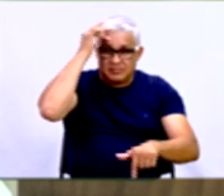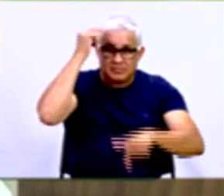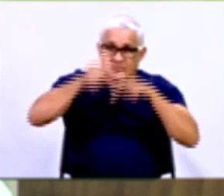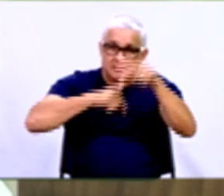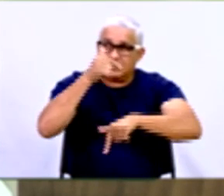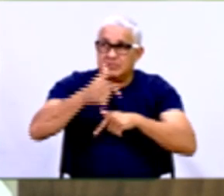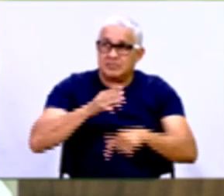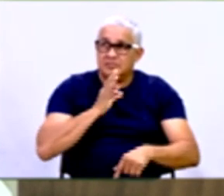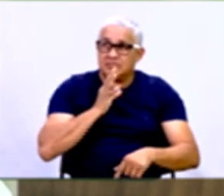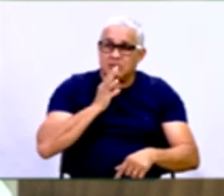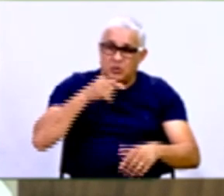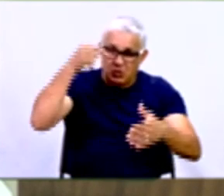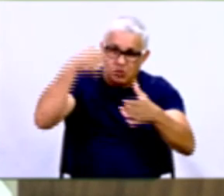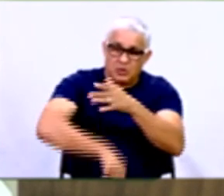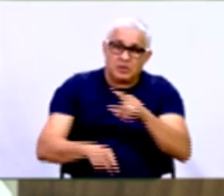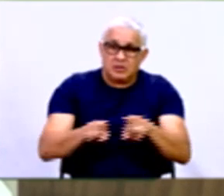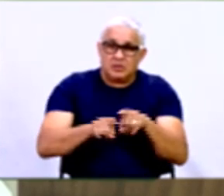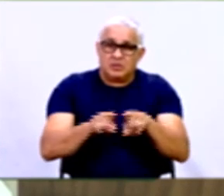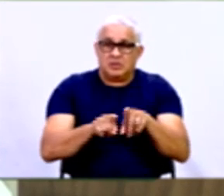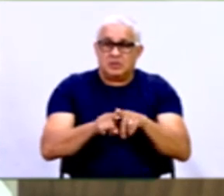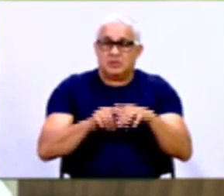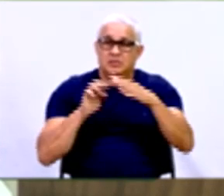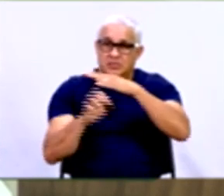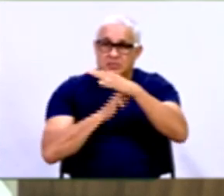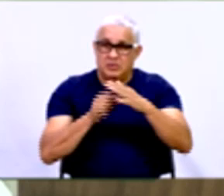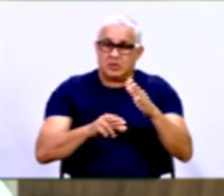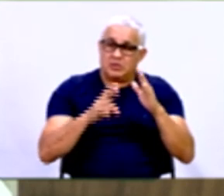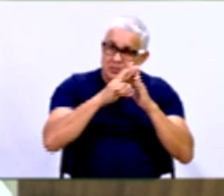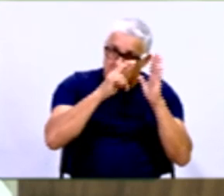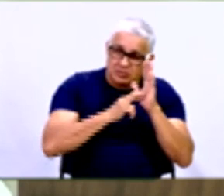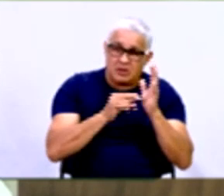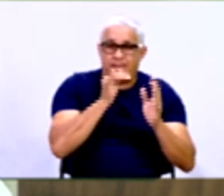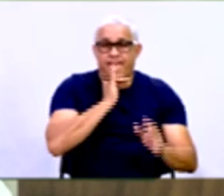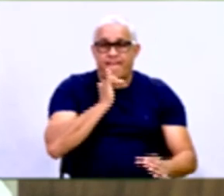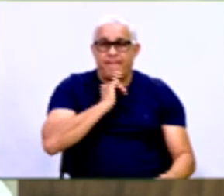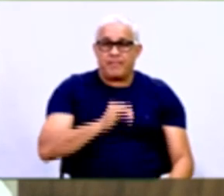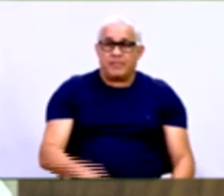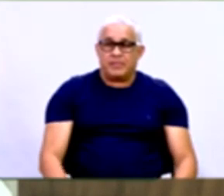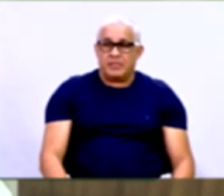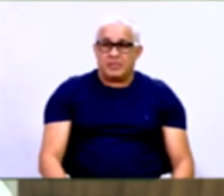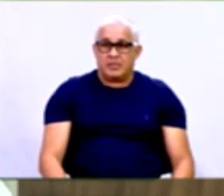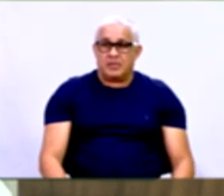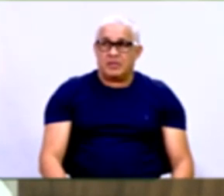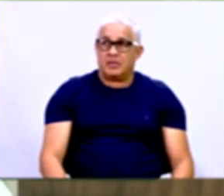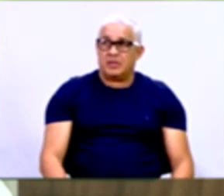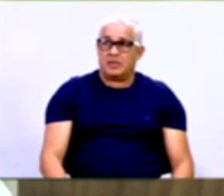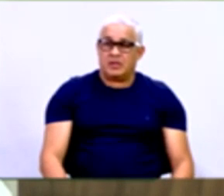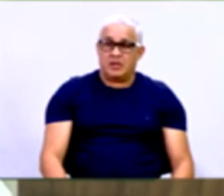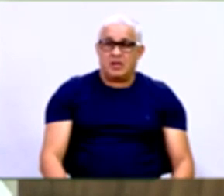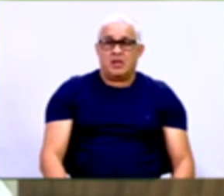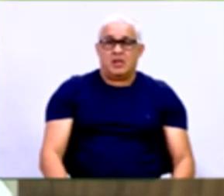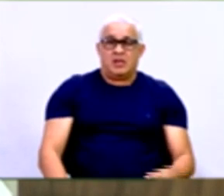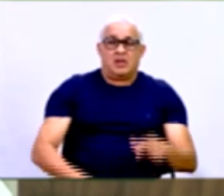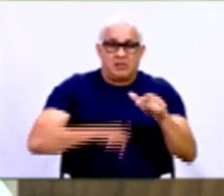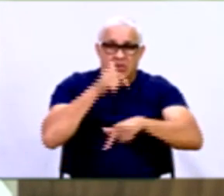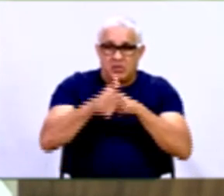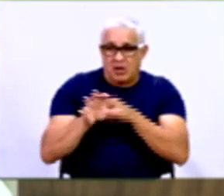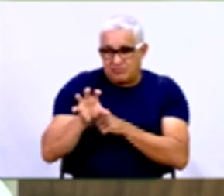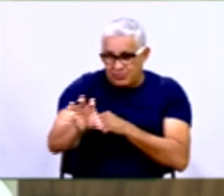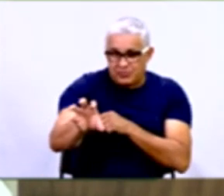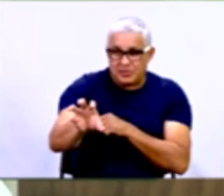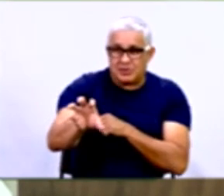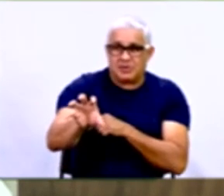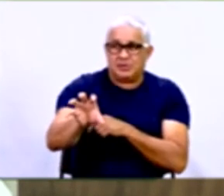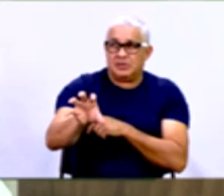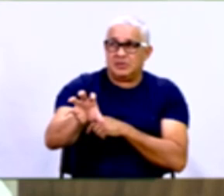o empregador ele vai elaborar normas como, por exemplo, opere essa máquina desta forma,